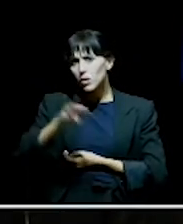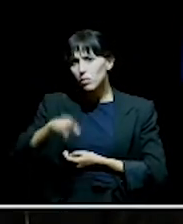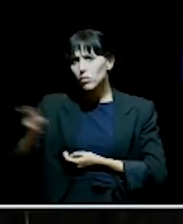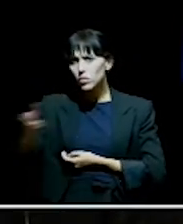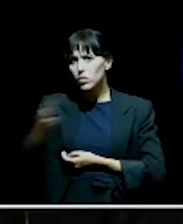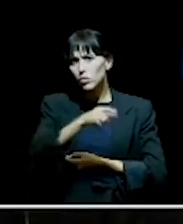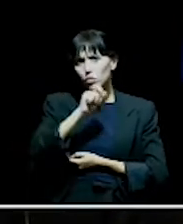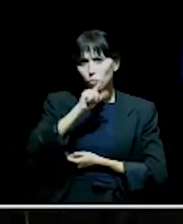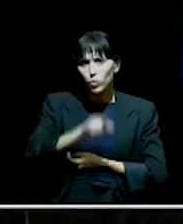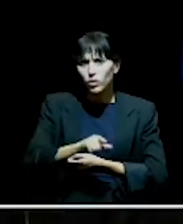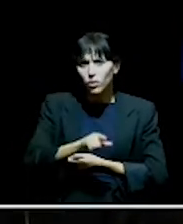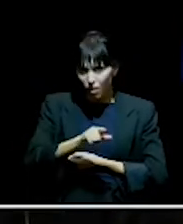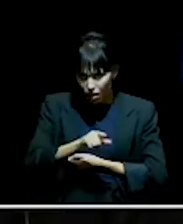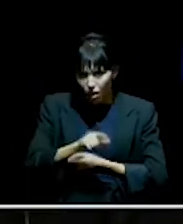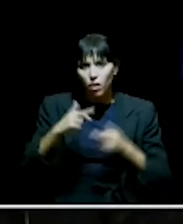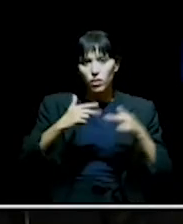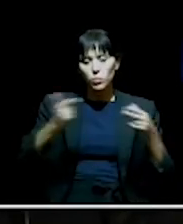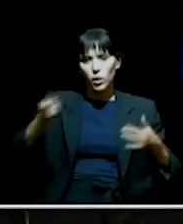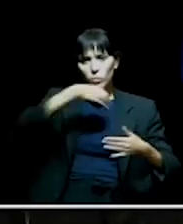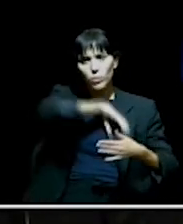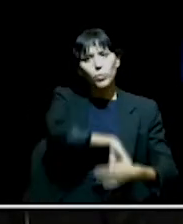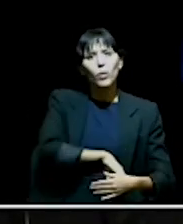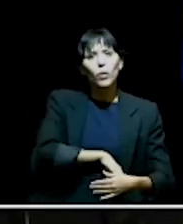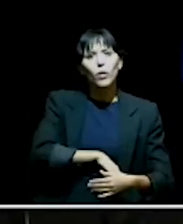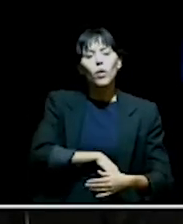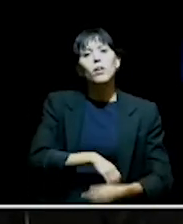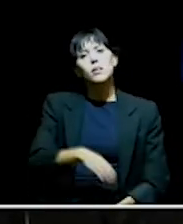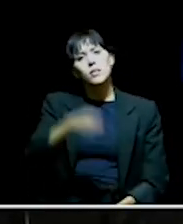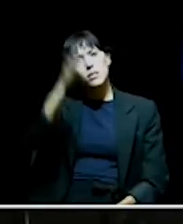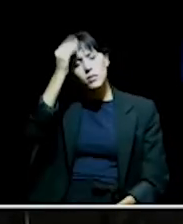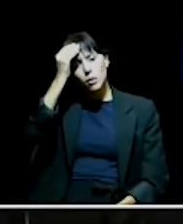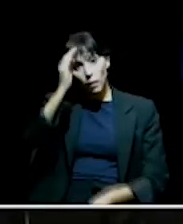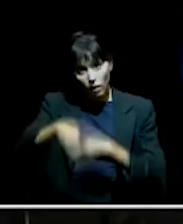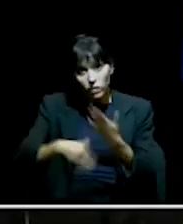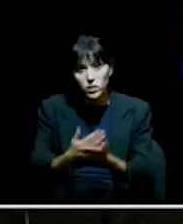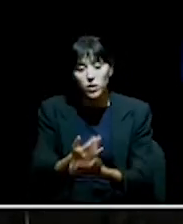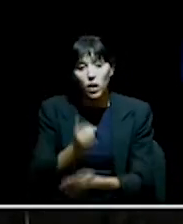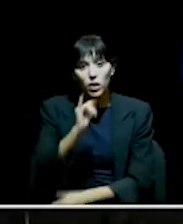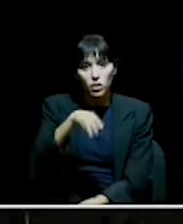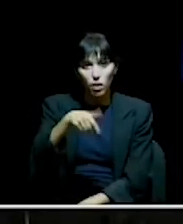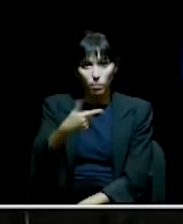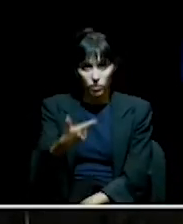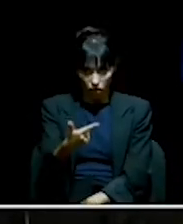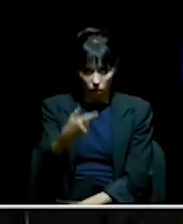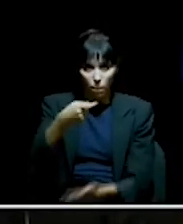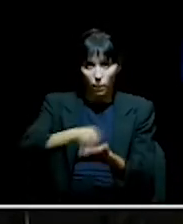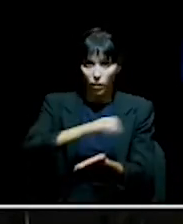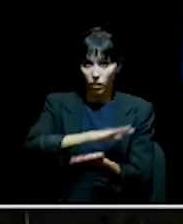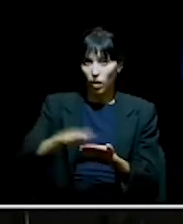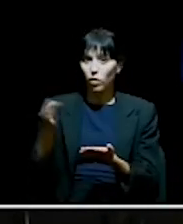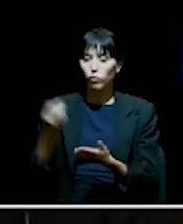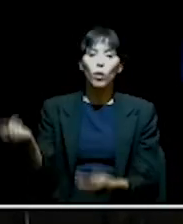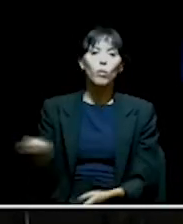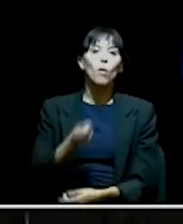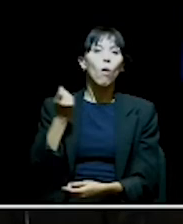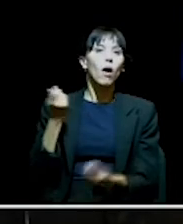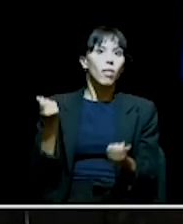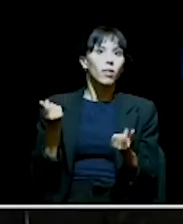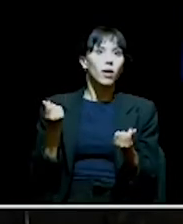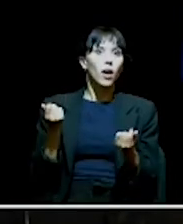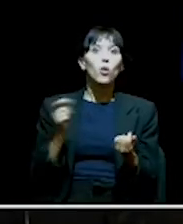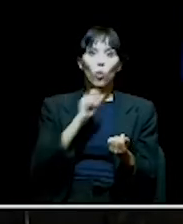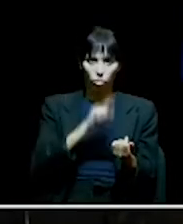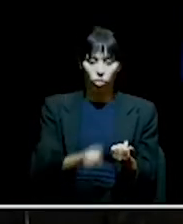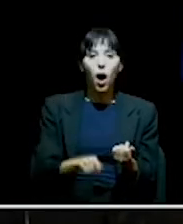do município? E precisamos saber, vai avançar com a isenção do IMT, uma das suas bandeiras eleitorais, focadas em quem já tem dinheiro suficiente para